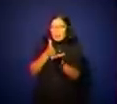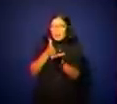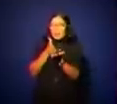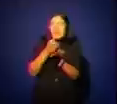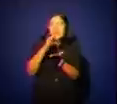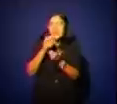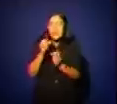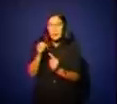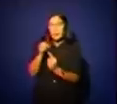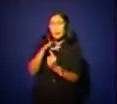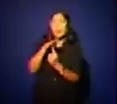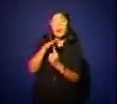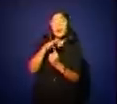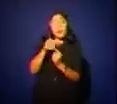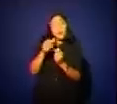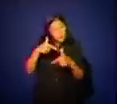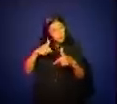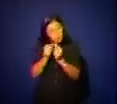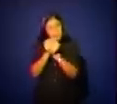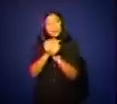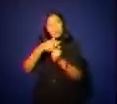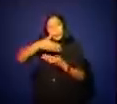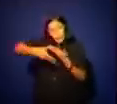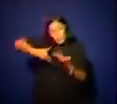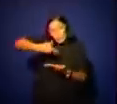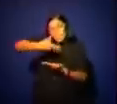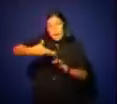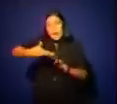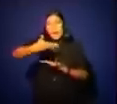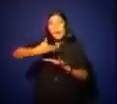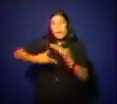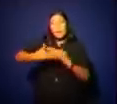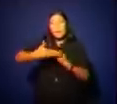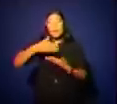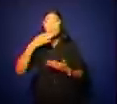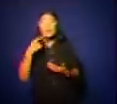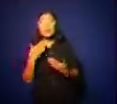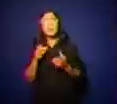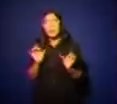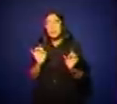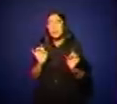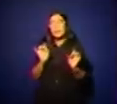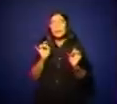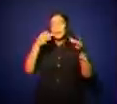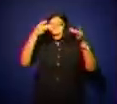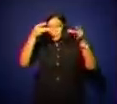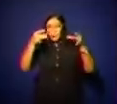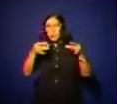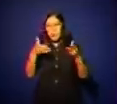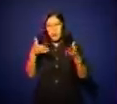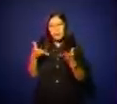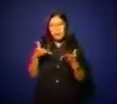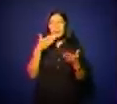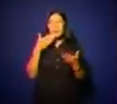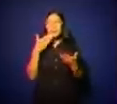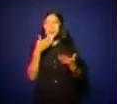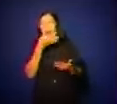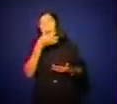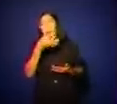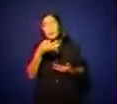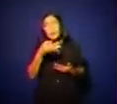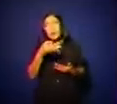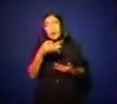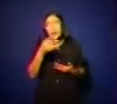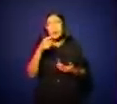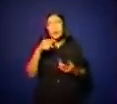central quer trabalhar junto quer ser colaborativo e tá na disposição para explicar o que tem que explicar e dizer Olha nossa opinião essa aqui